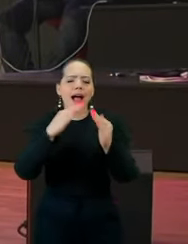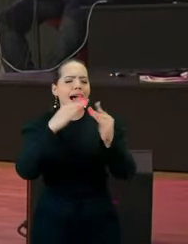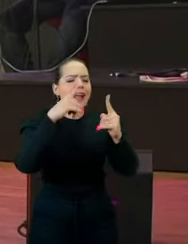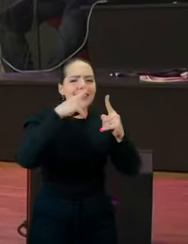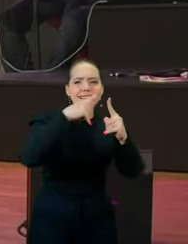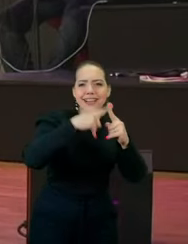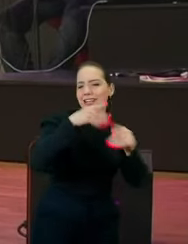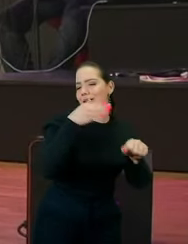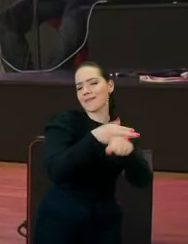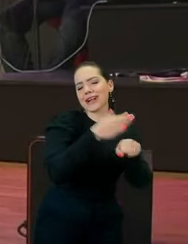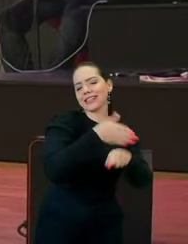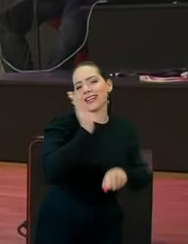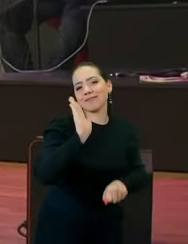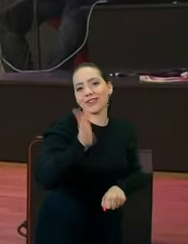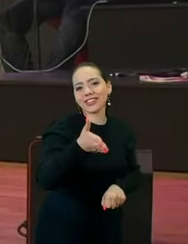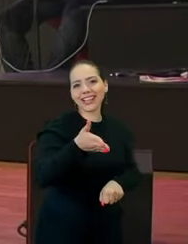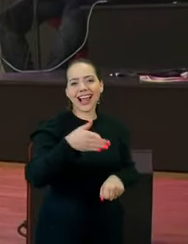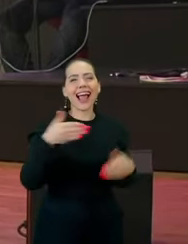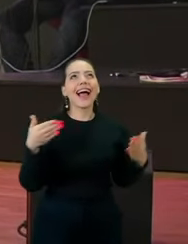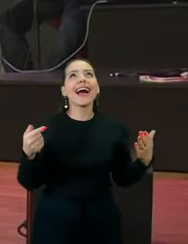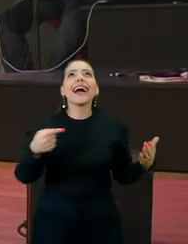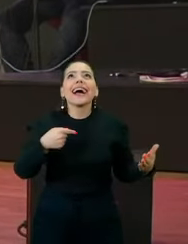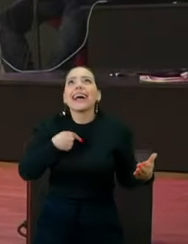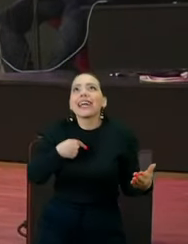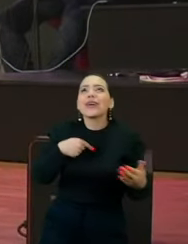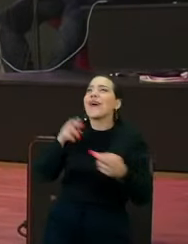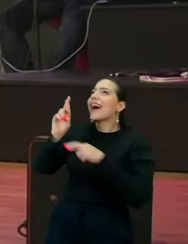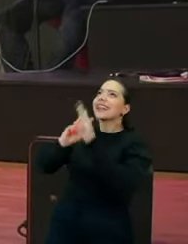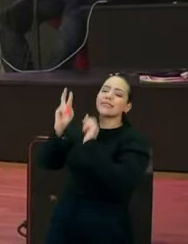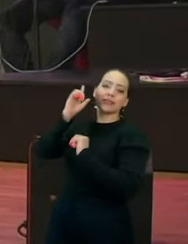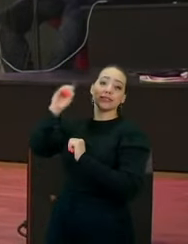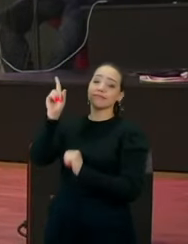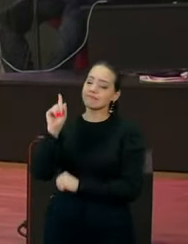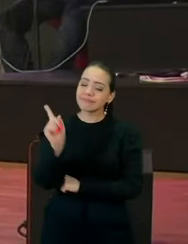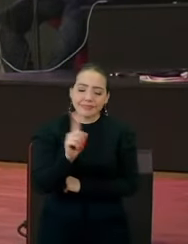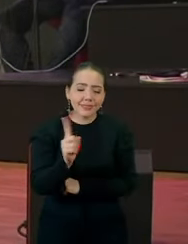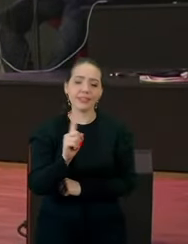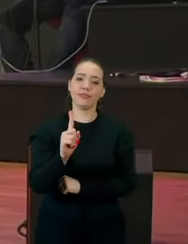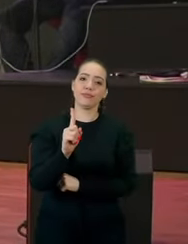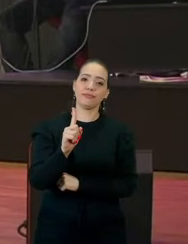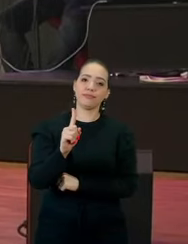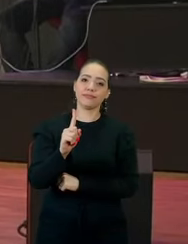tenho uma pena, gente, de pessoas que chegam aqui na igreja e falam assim para mim, ó.